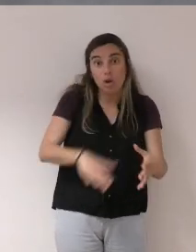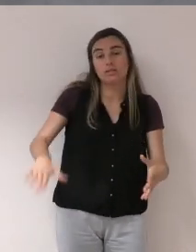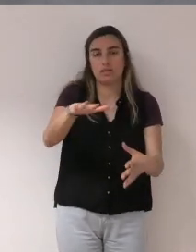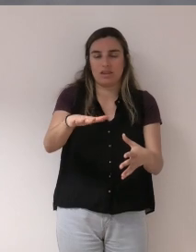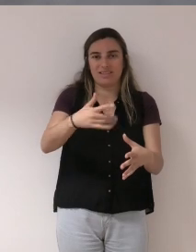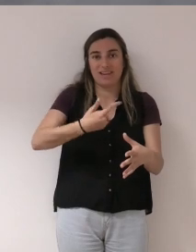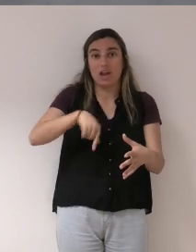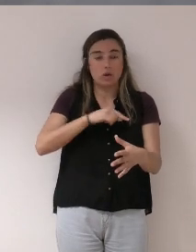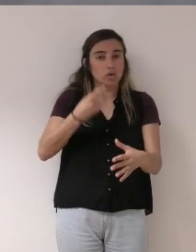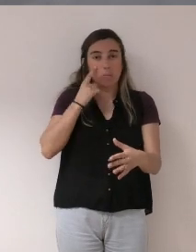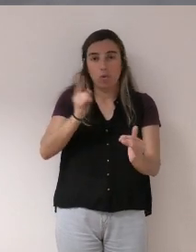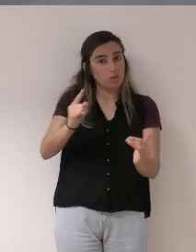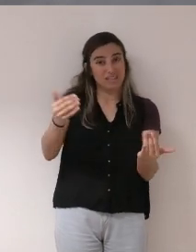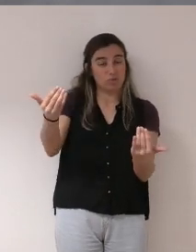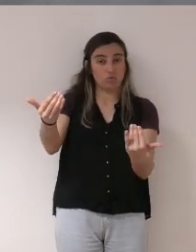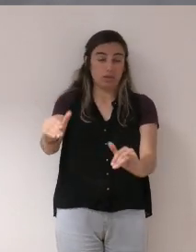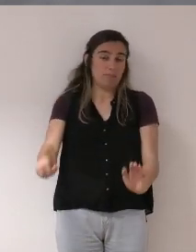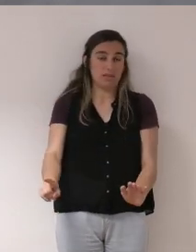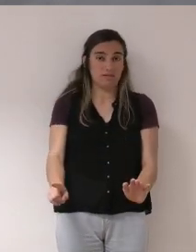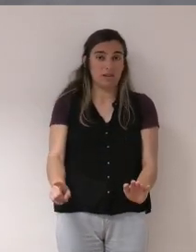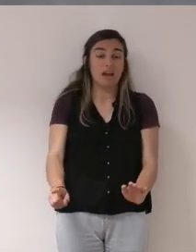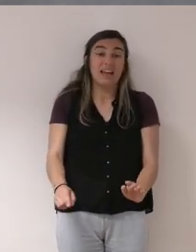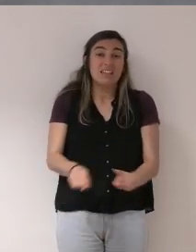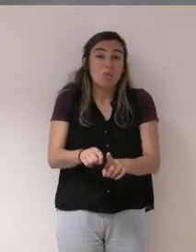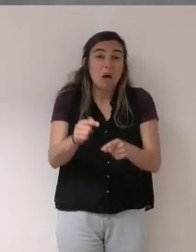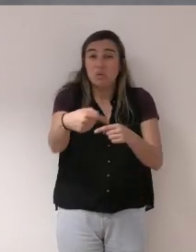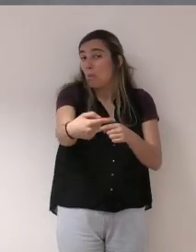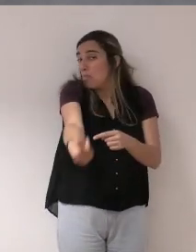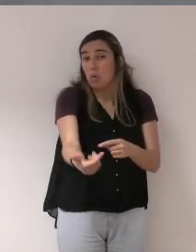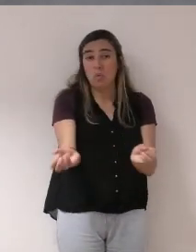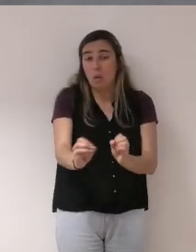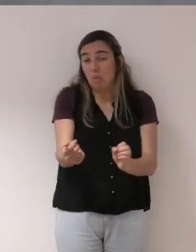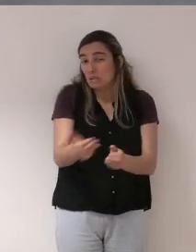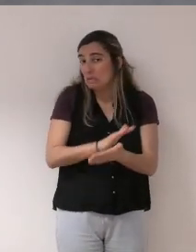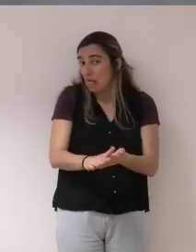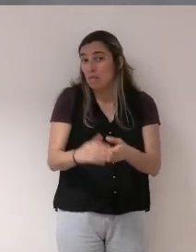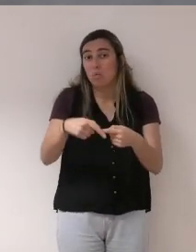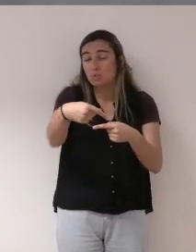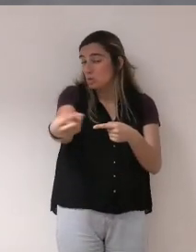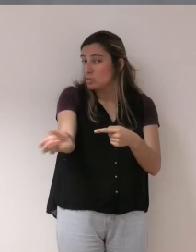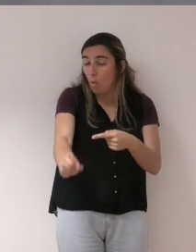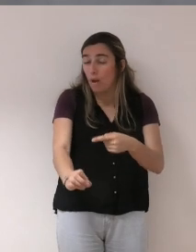não conhecemos as margens, sem grandes consequências. Sem grandes consequências, não...